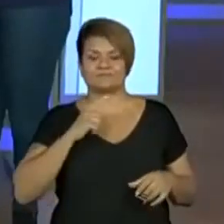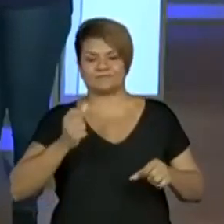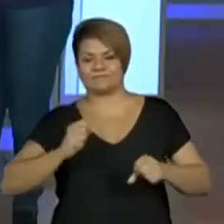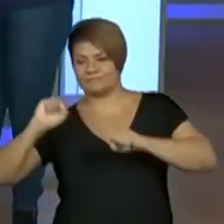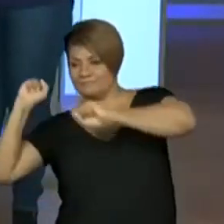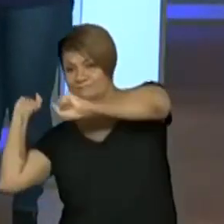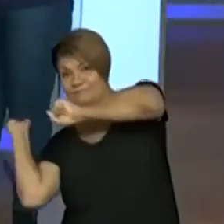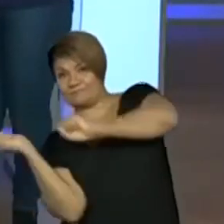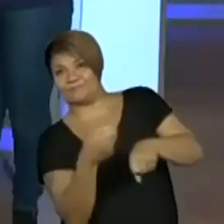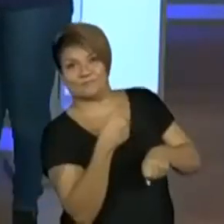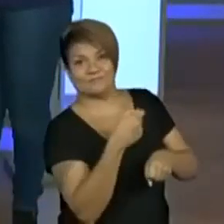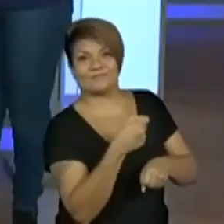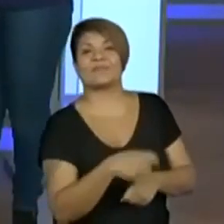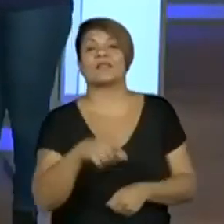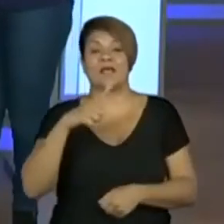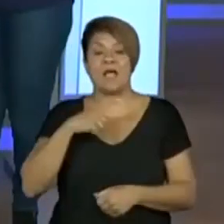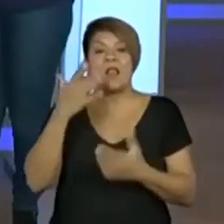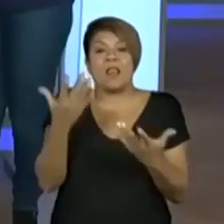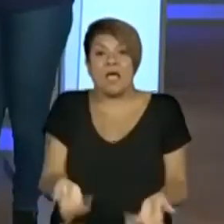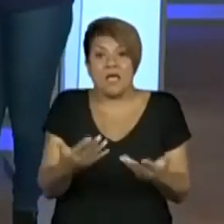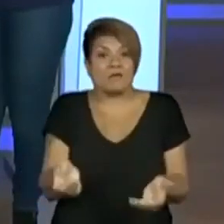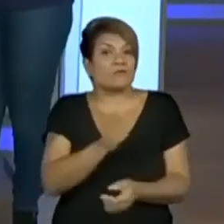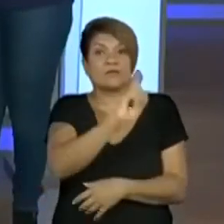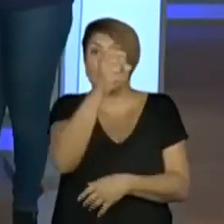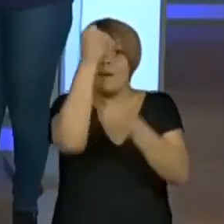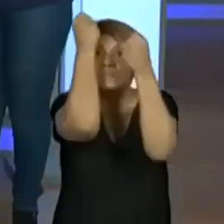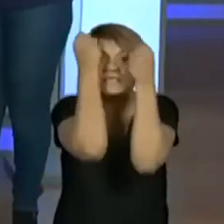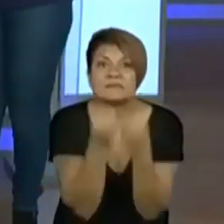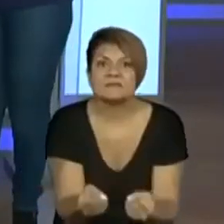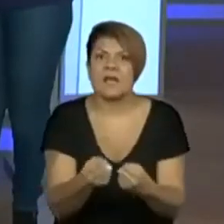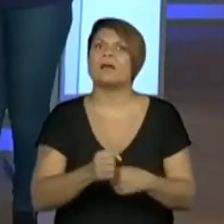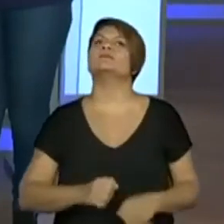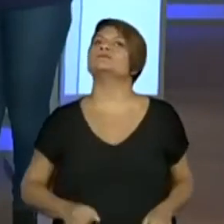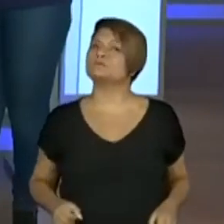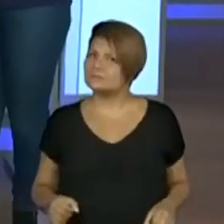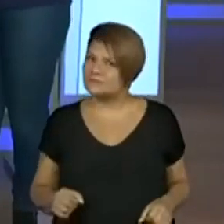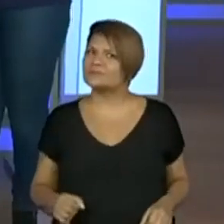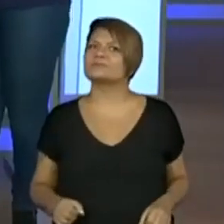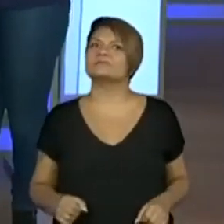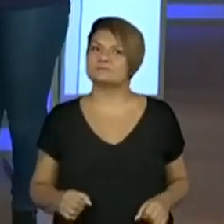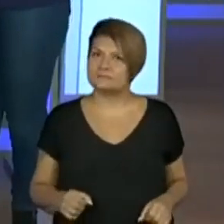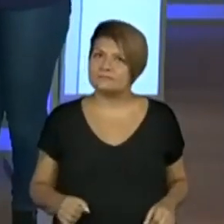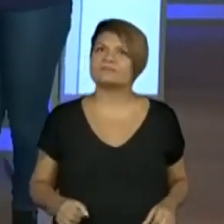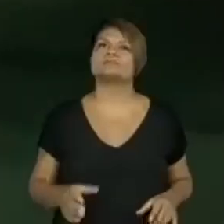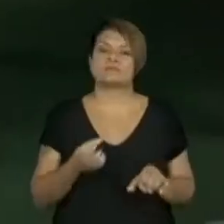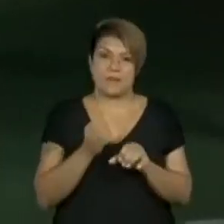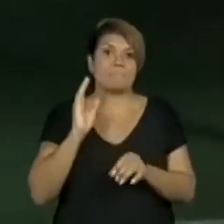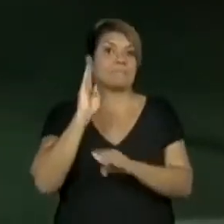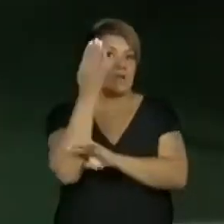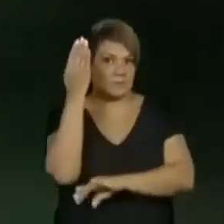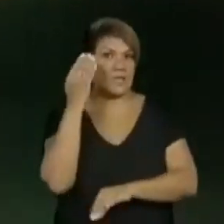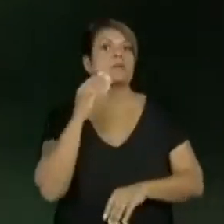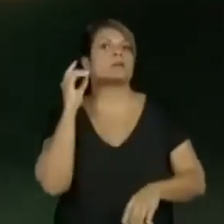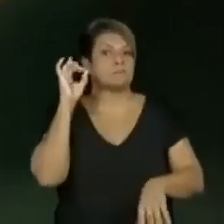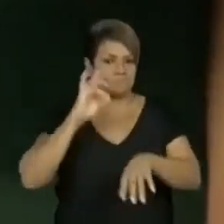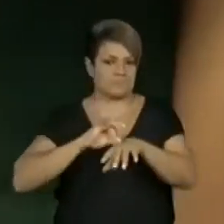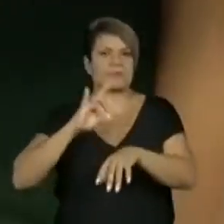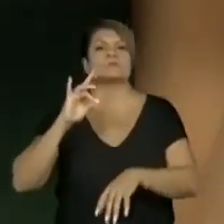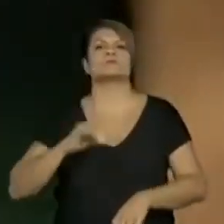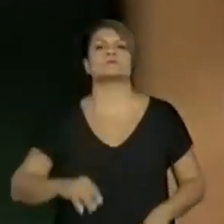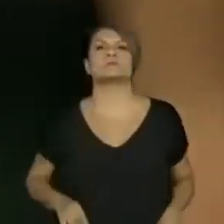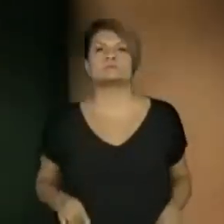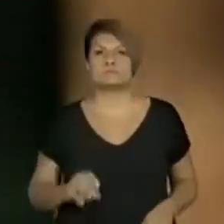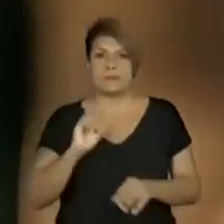beijo eu achava que tá agora super leve não é é super perdendo muito apesar de madeira Mas é bem madeira